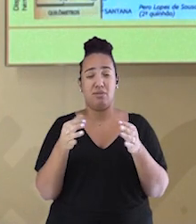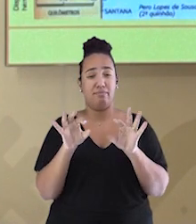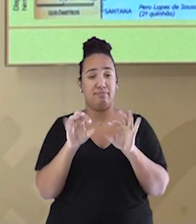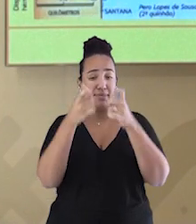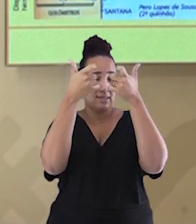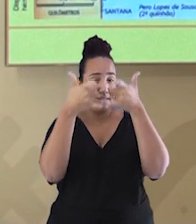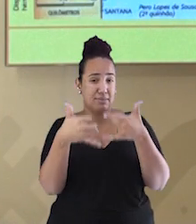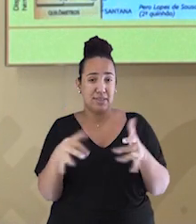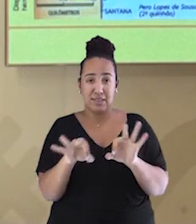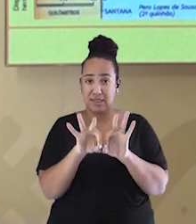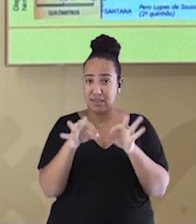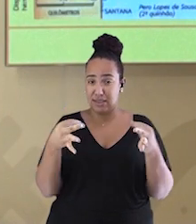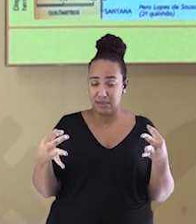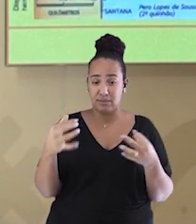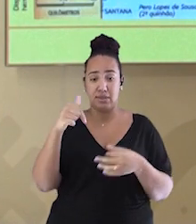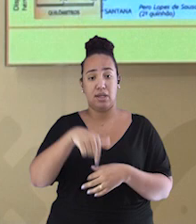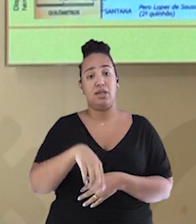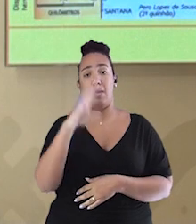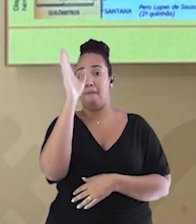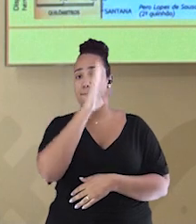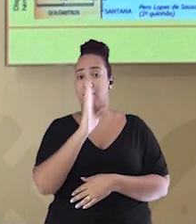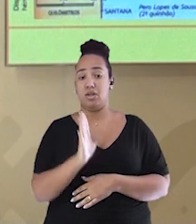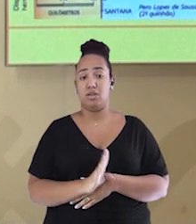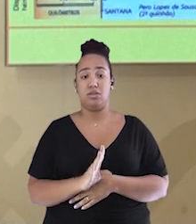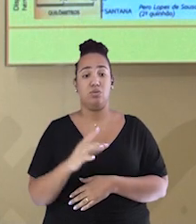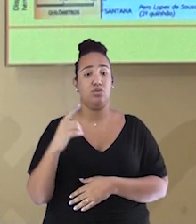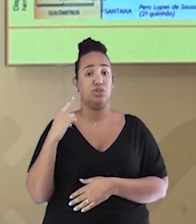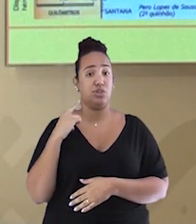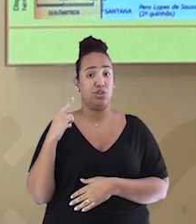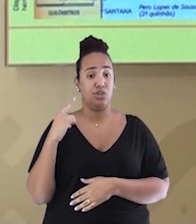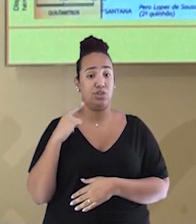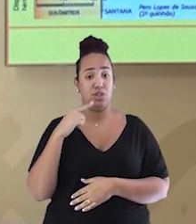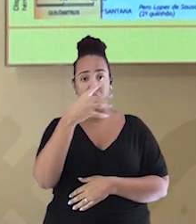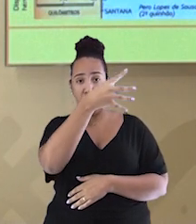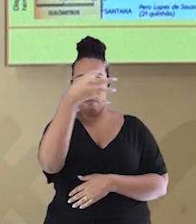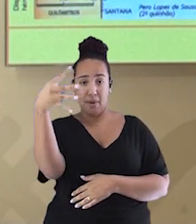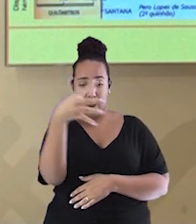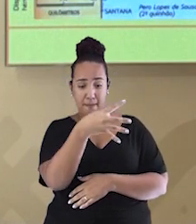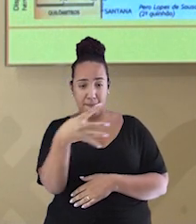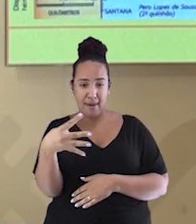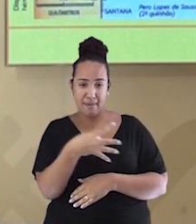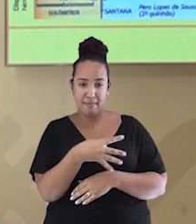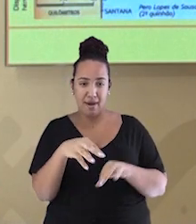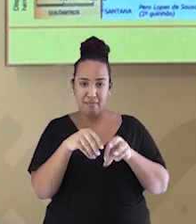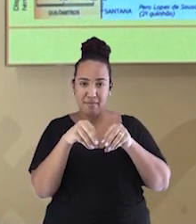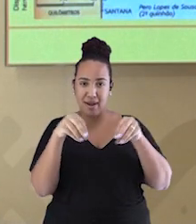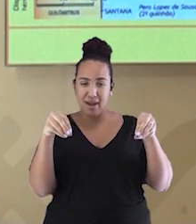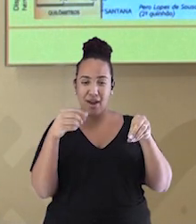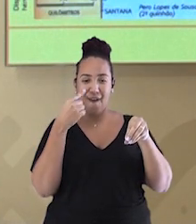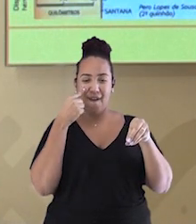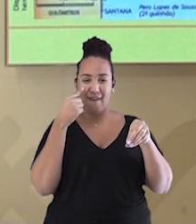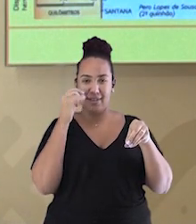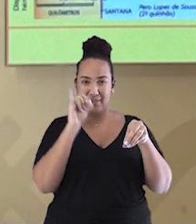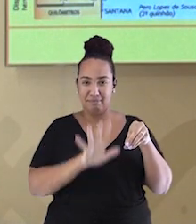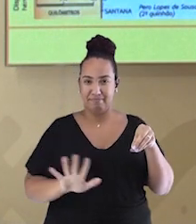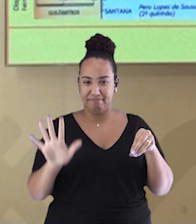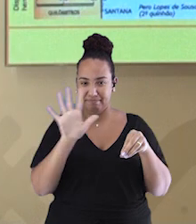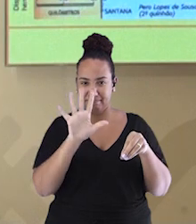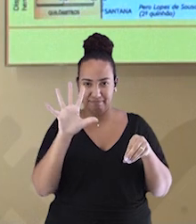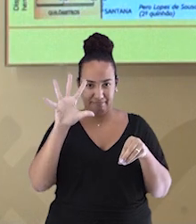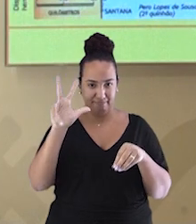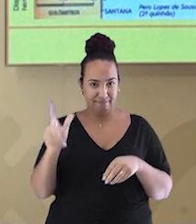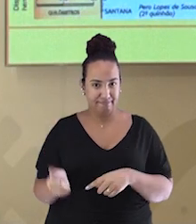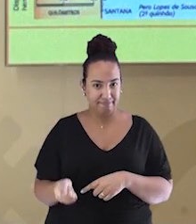mais objetiva, o Brasil foi dividido em grandes faixas de terra, conforme você pode ver